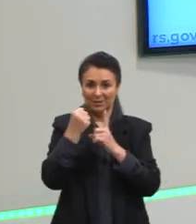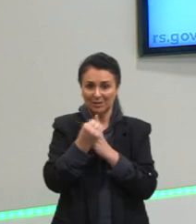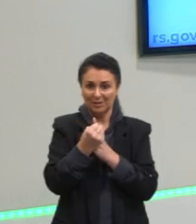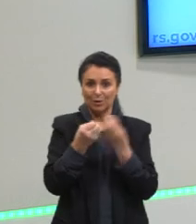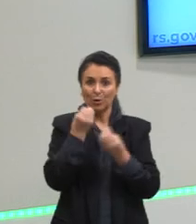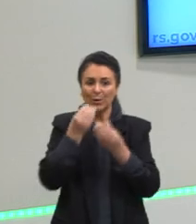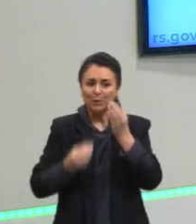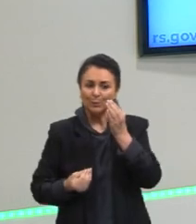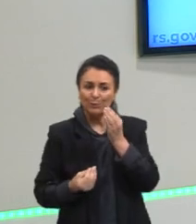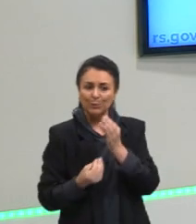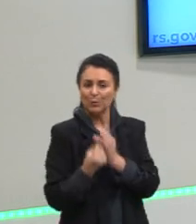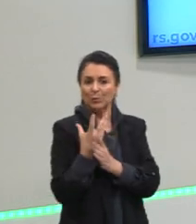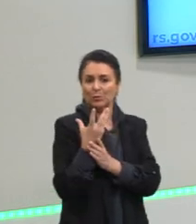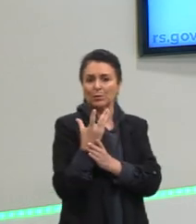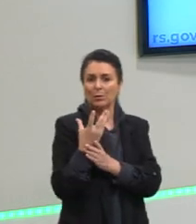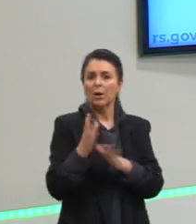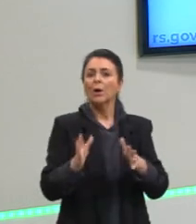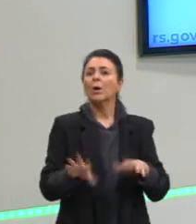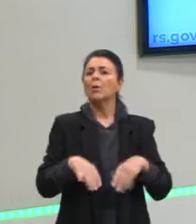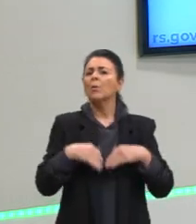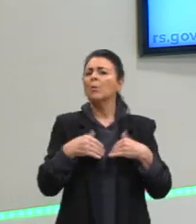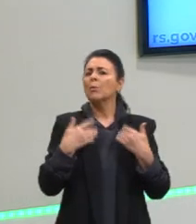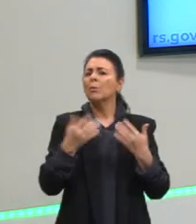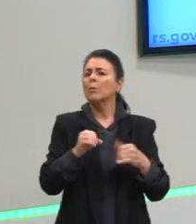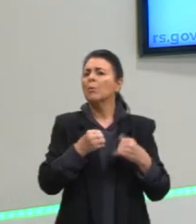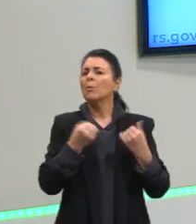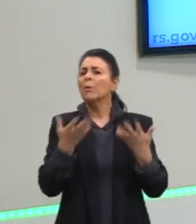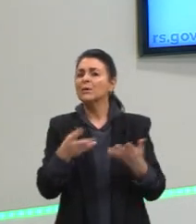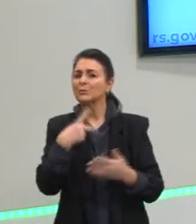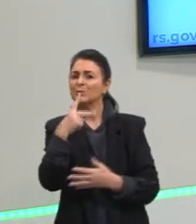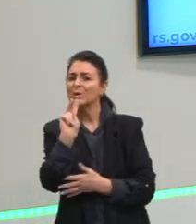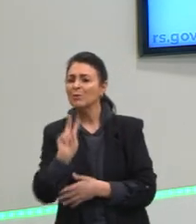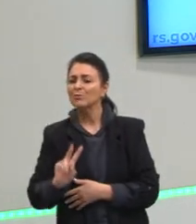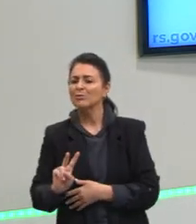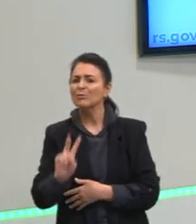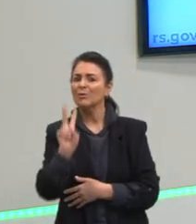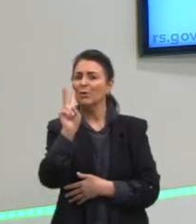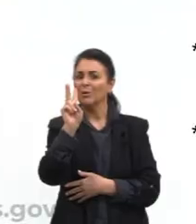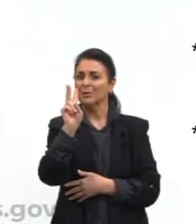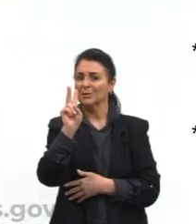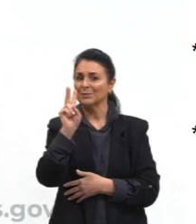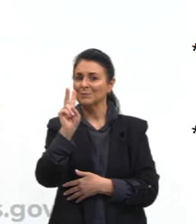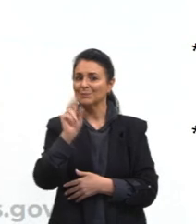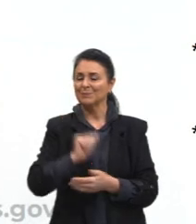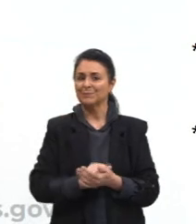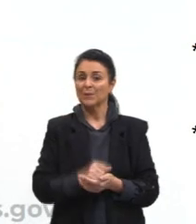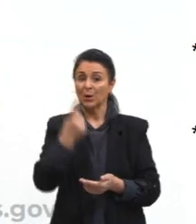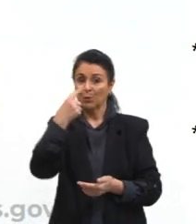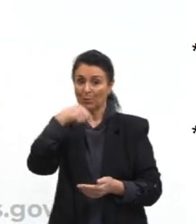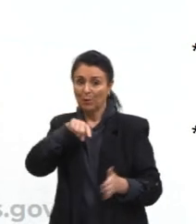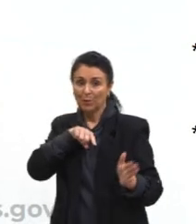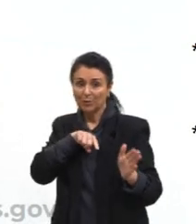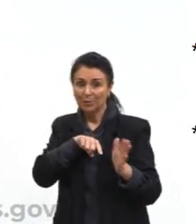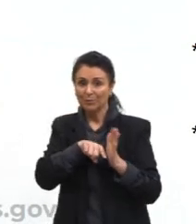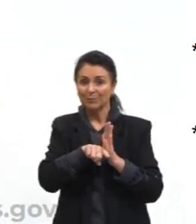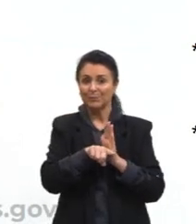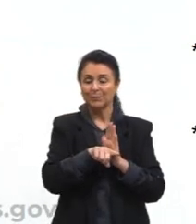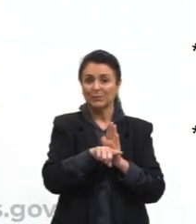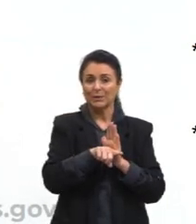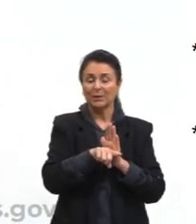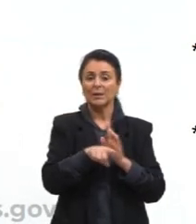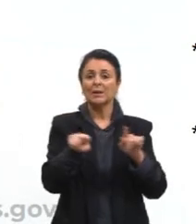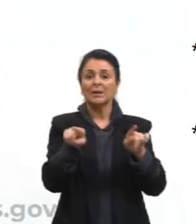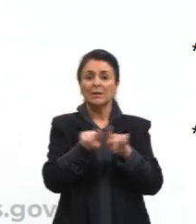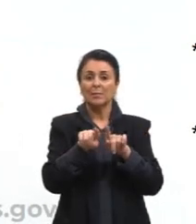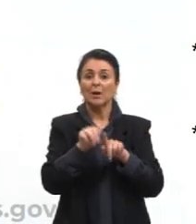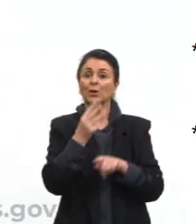ações né que valores a utilizar para fazer as suas ações a outra questão de que o bebê